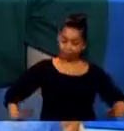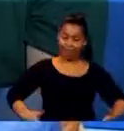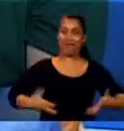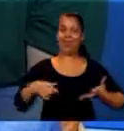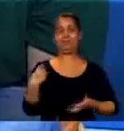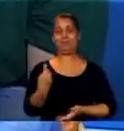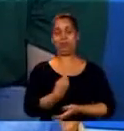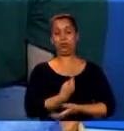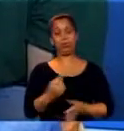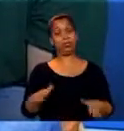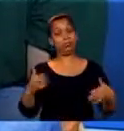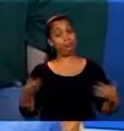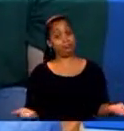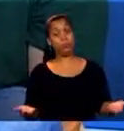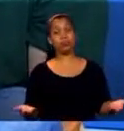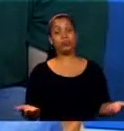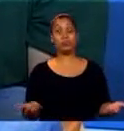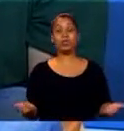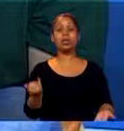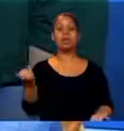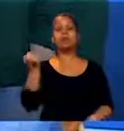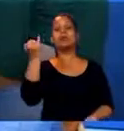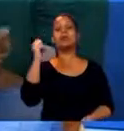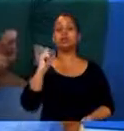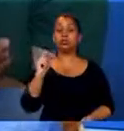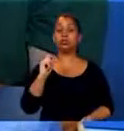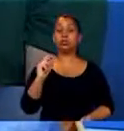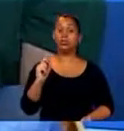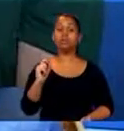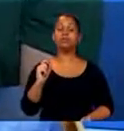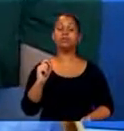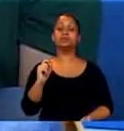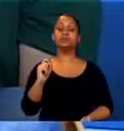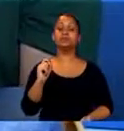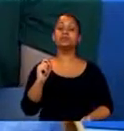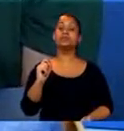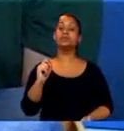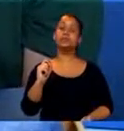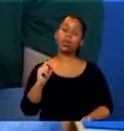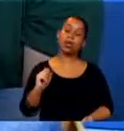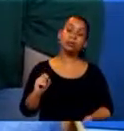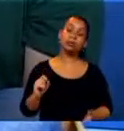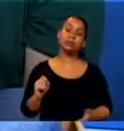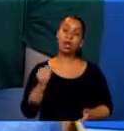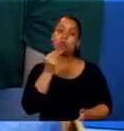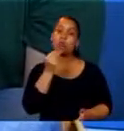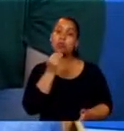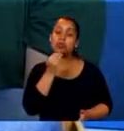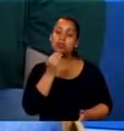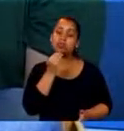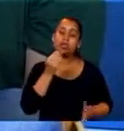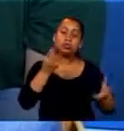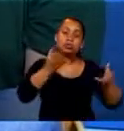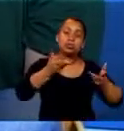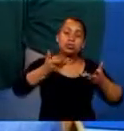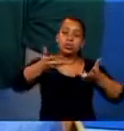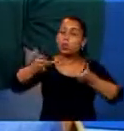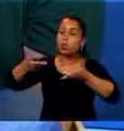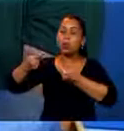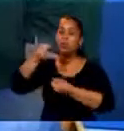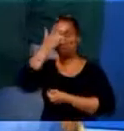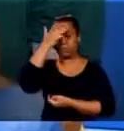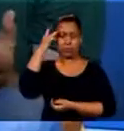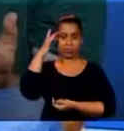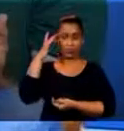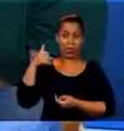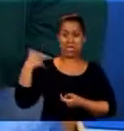gente. Então, nesse sentido, é importante que o programa dá essa oportunidade para a gente de convidar pessoas, assim.